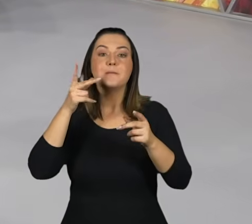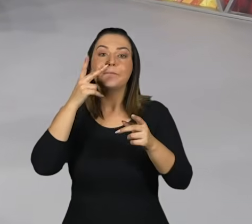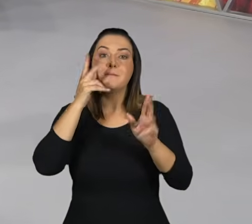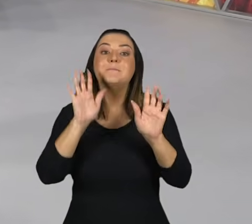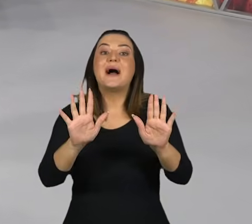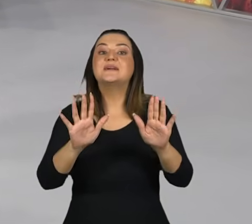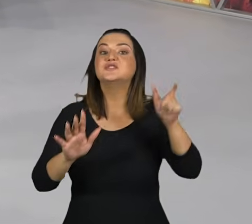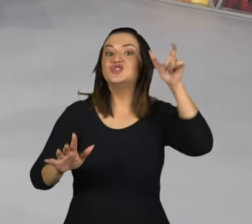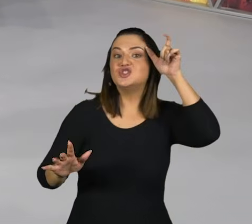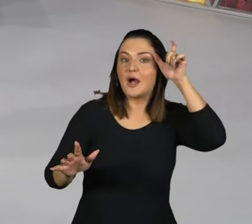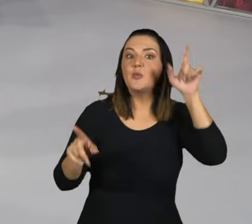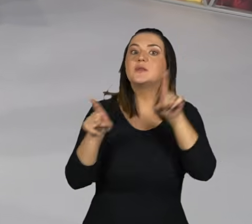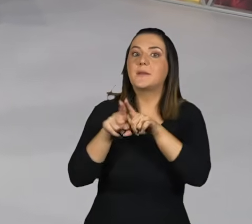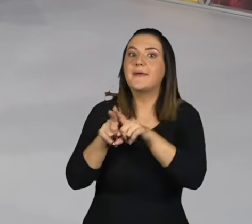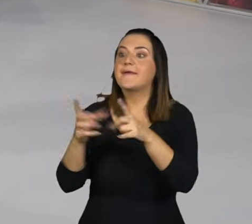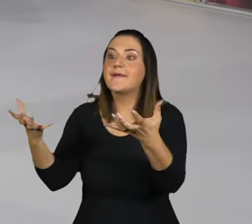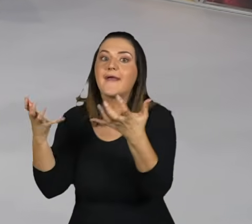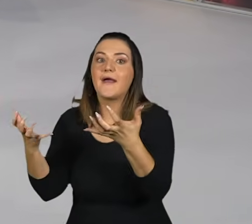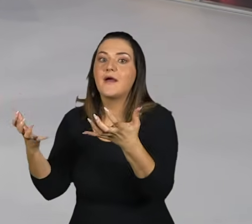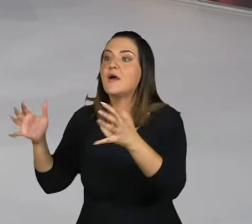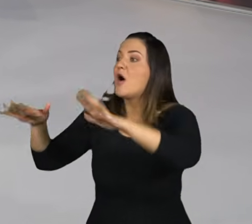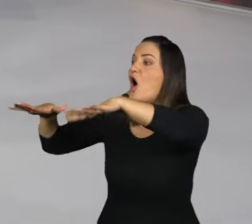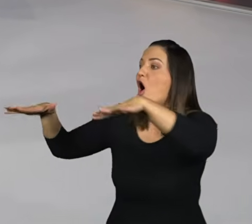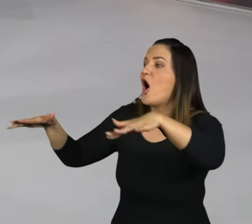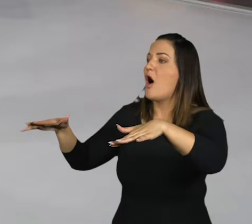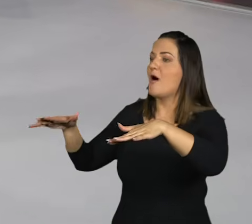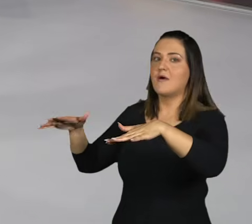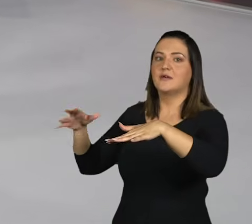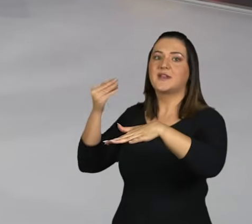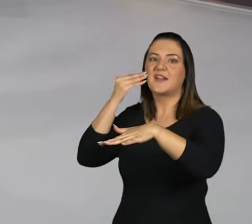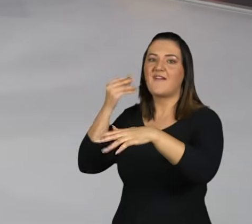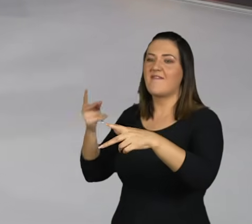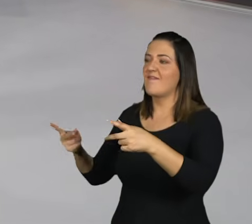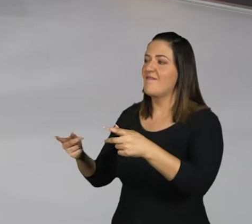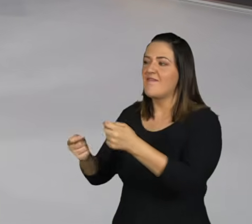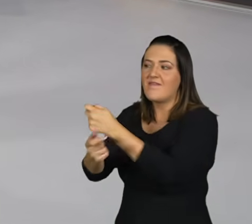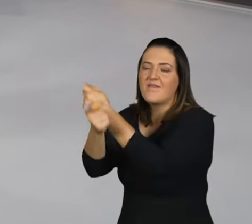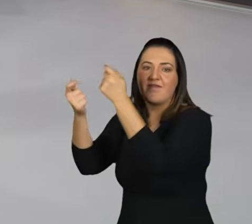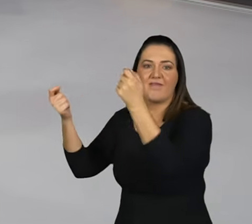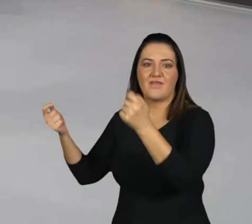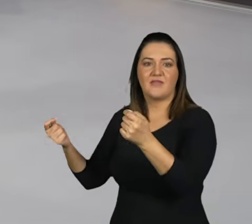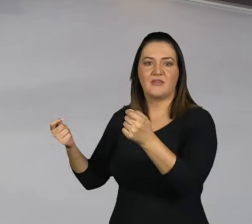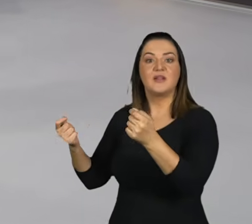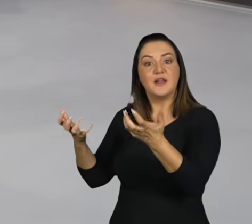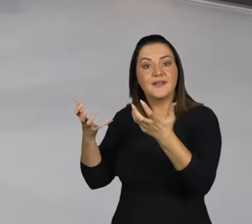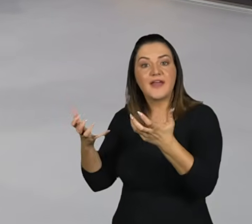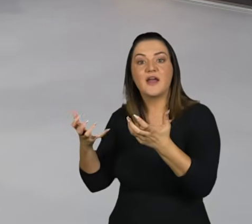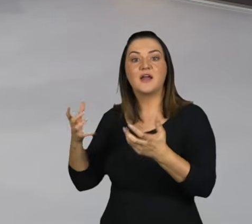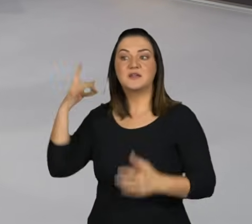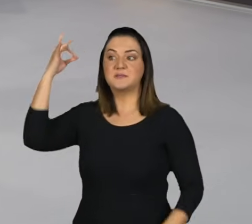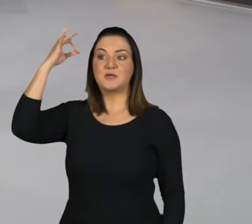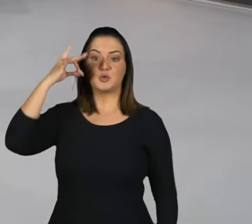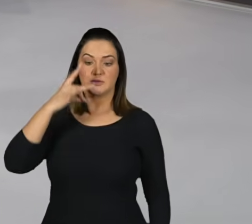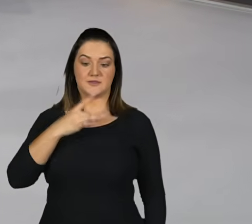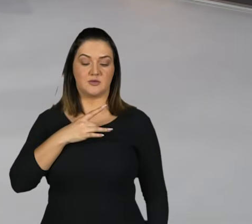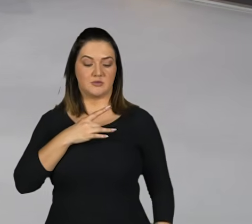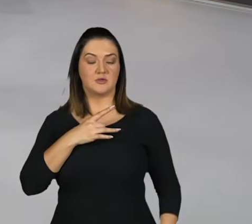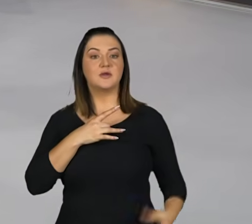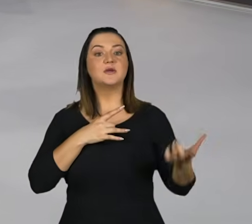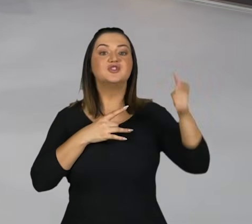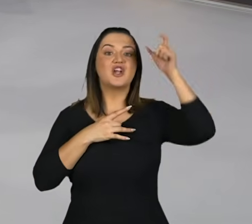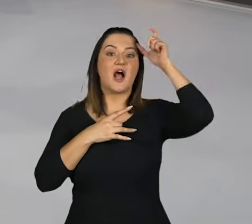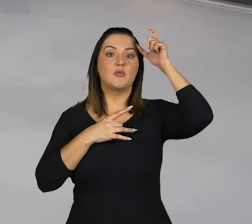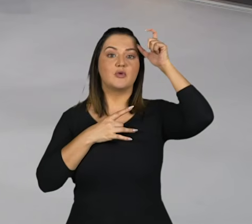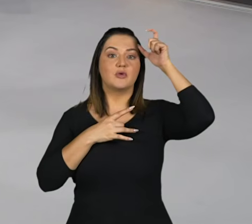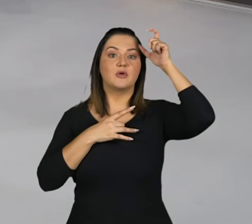tempo, o diabo está trabalhando para que o Espírito Santo seja tirado da sua vida, para que a obra do Espírito Santo seja jogada por